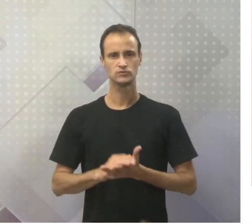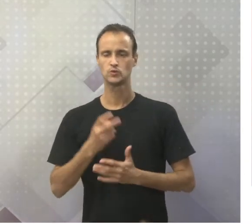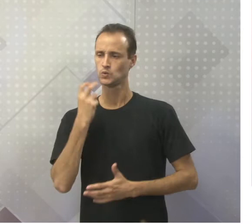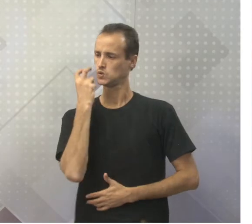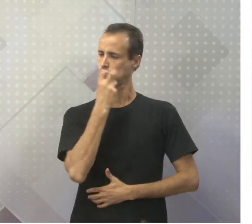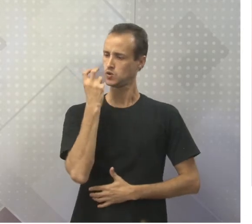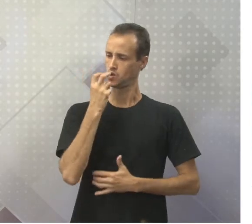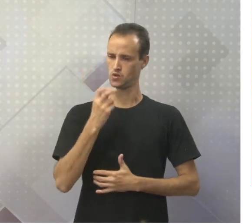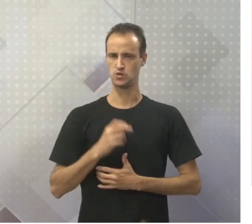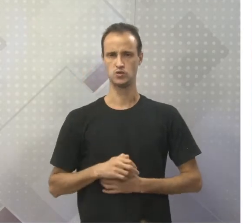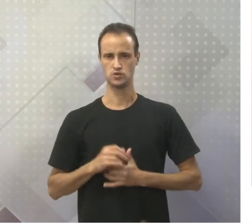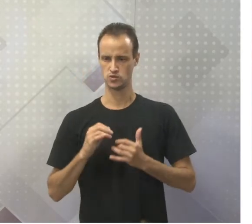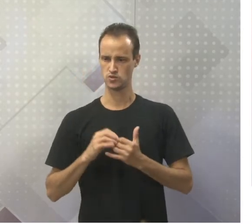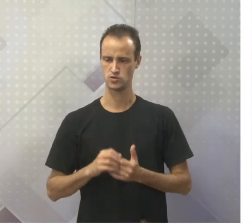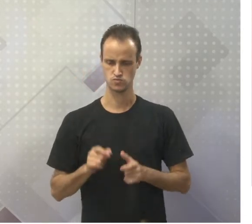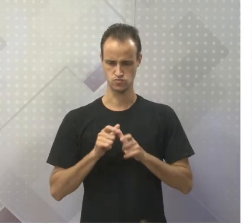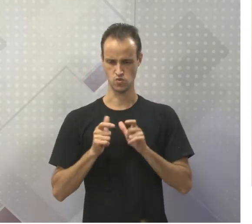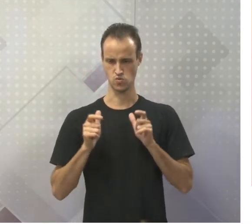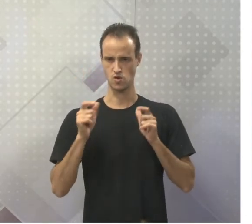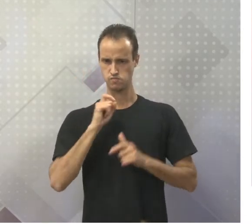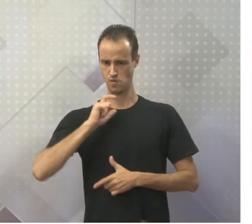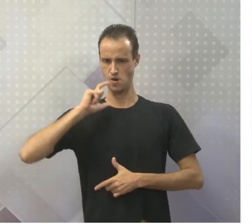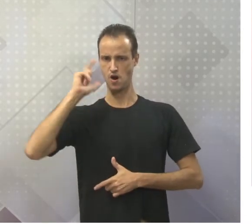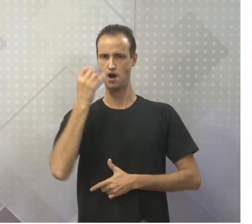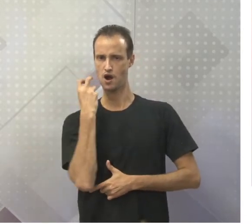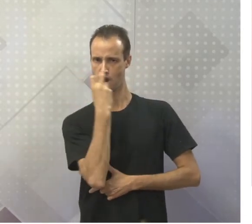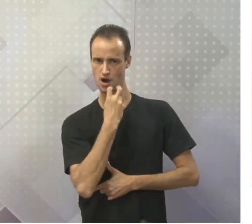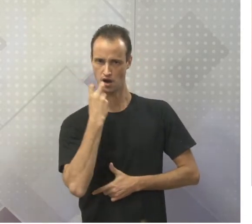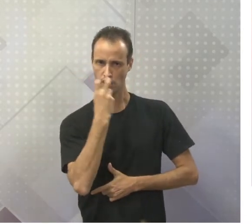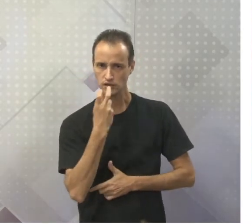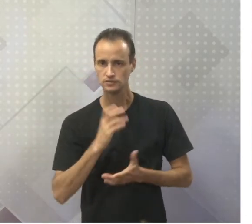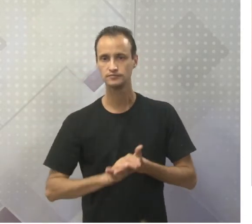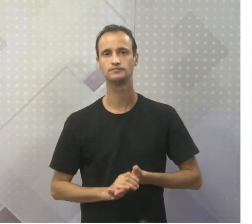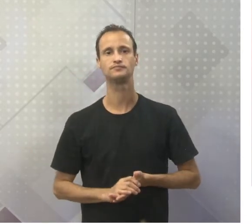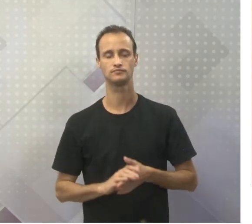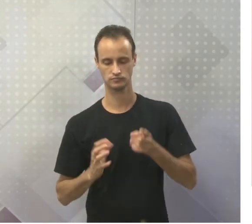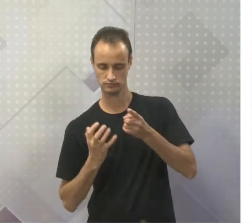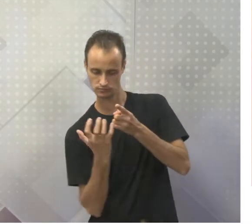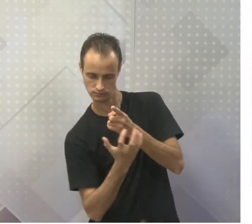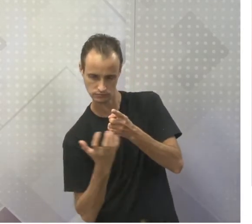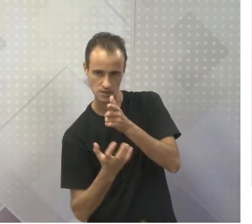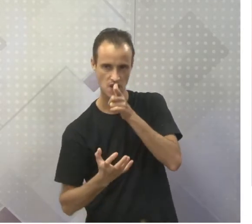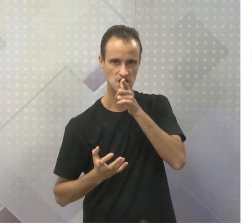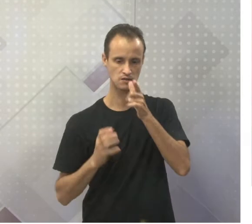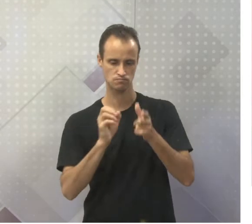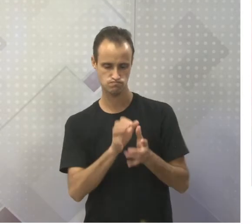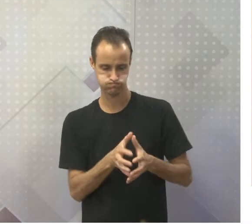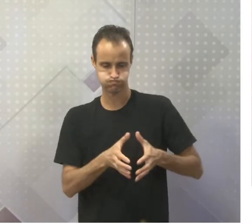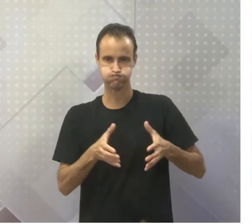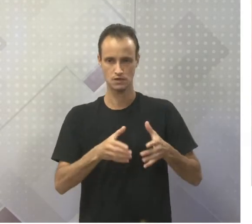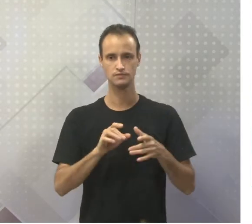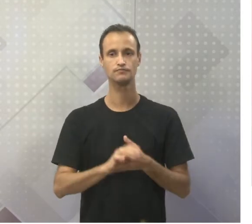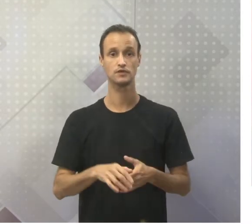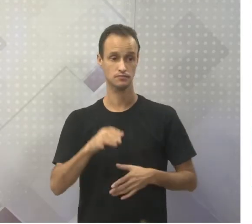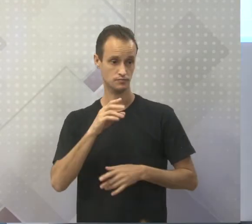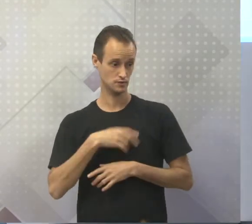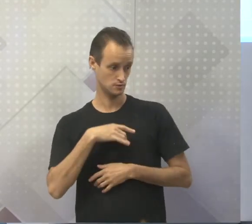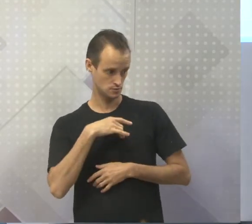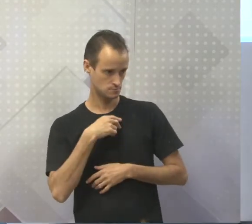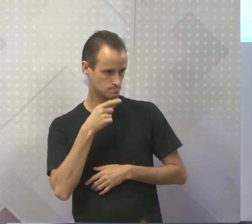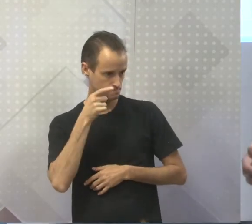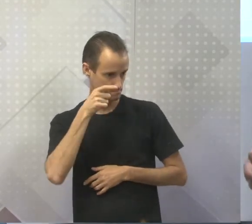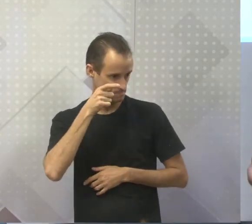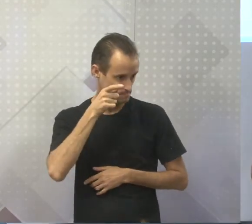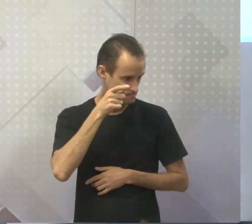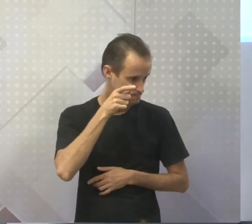fica mais grave, assim, crescimento de pênis e testículo, mudança no humor e maior interesse sexual. Tudo